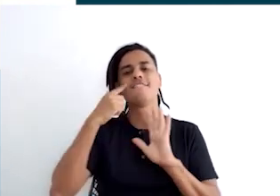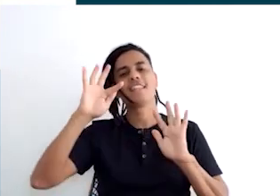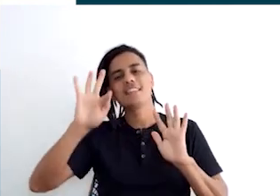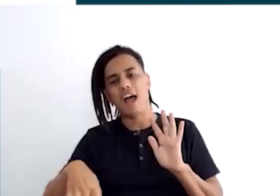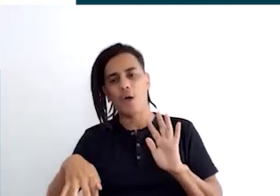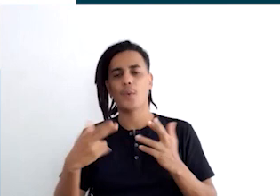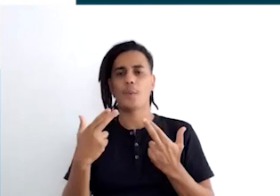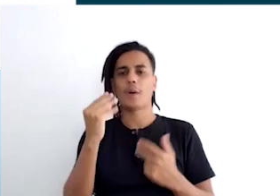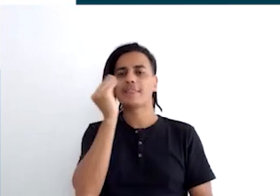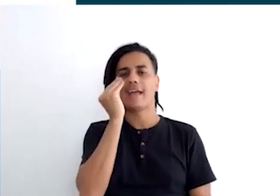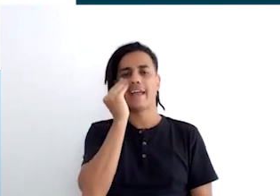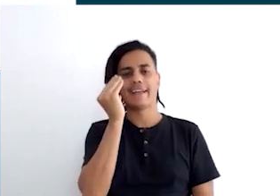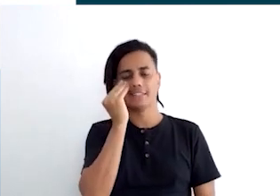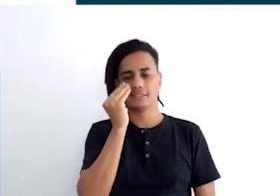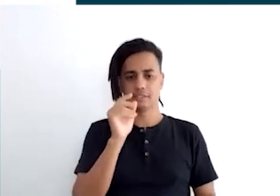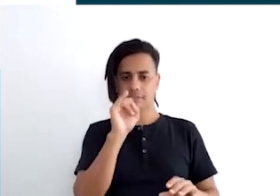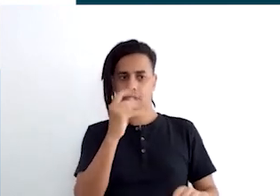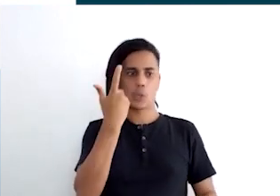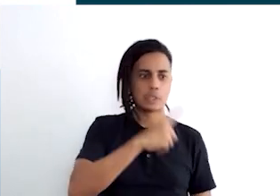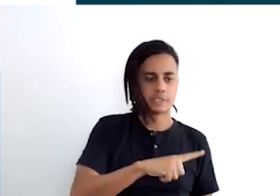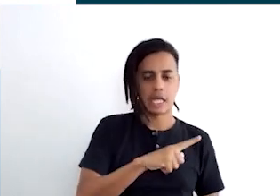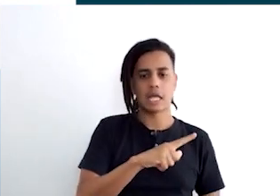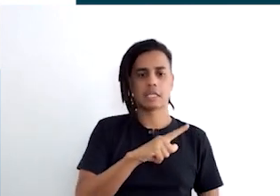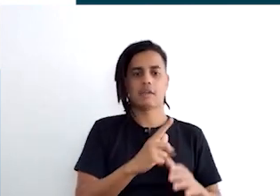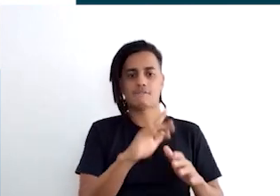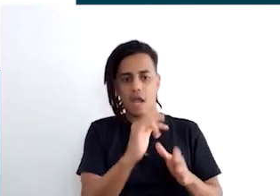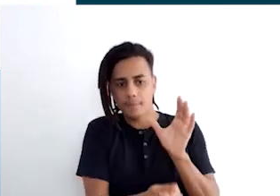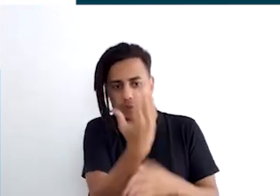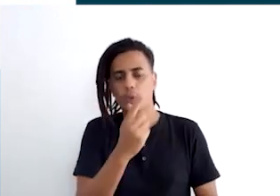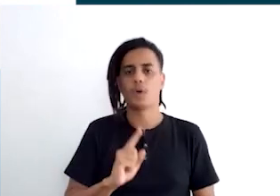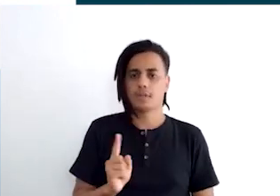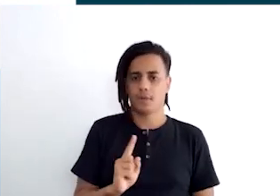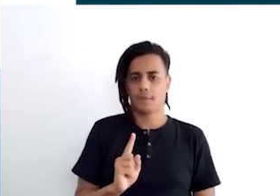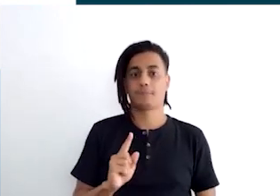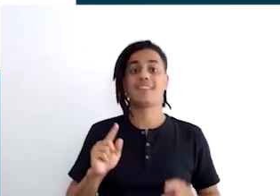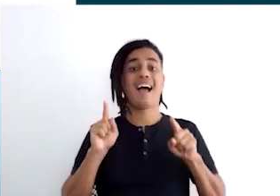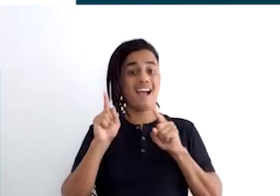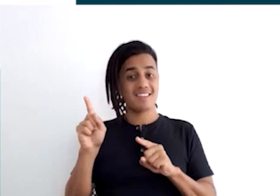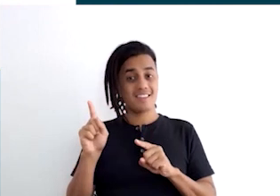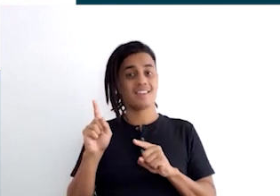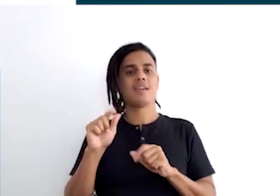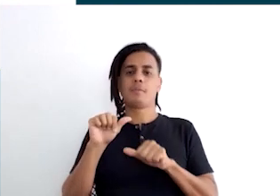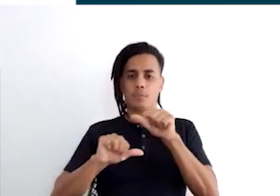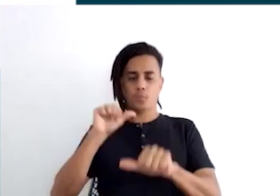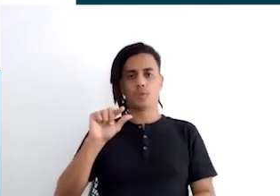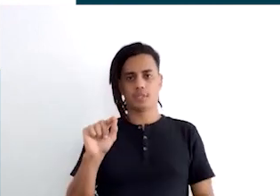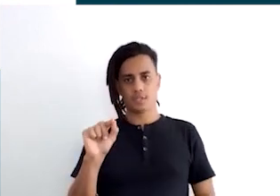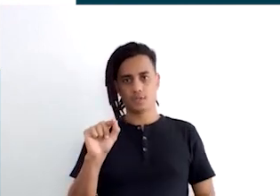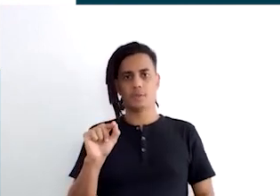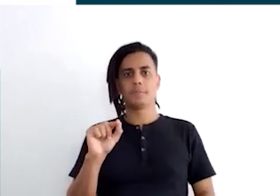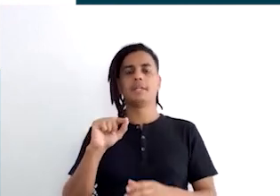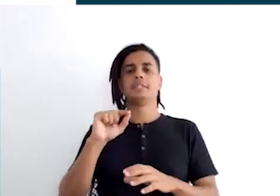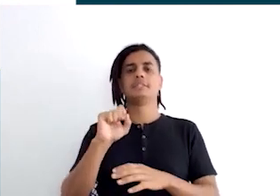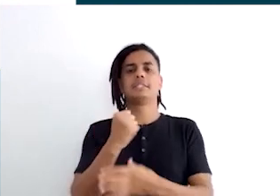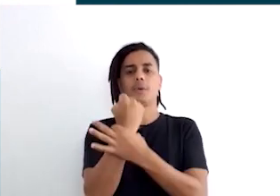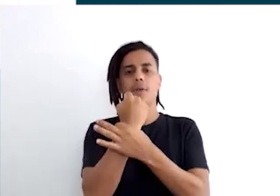gateway de go ou não go para a produção. Aqui a gente está mudando um pouquinho a ideia. Como é que a gente coloca a segurança no meio? Igual a